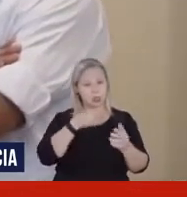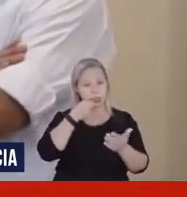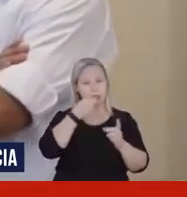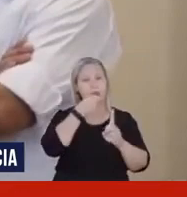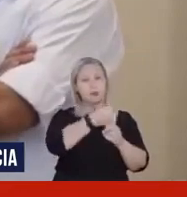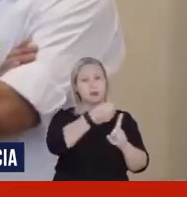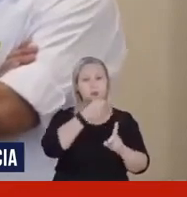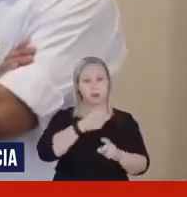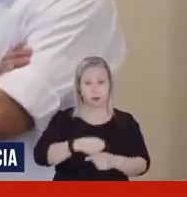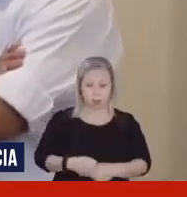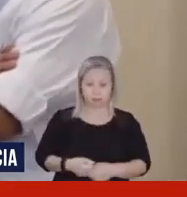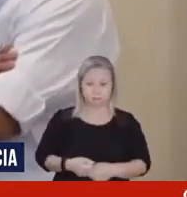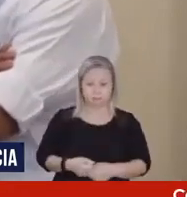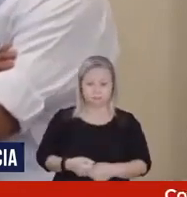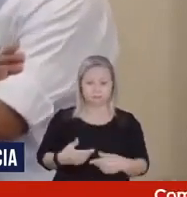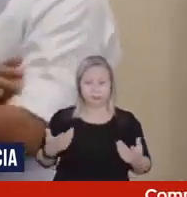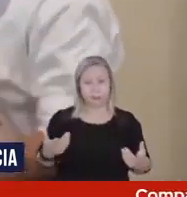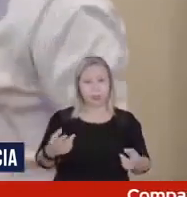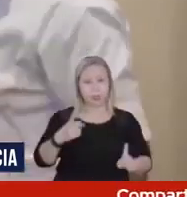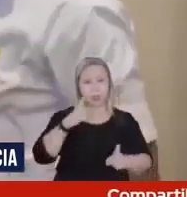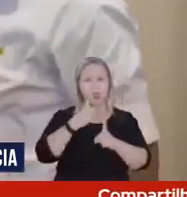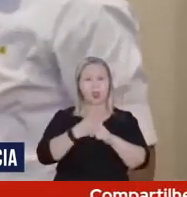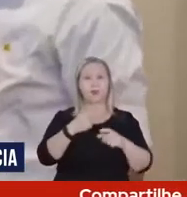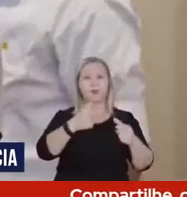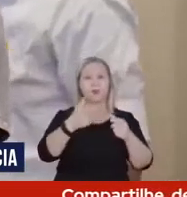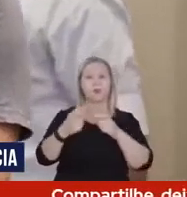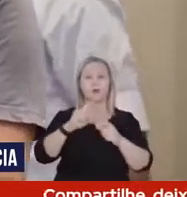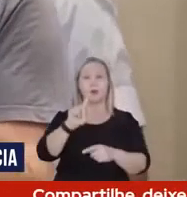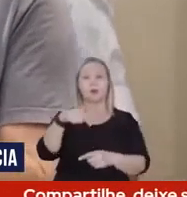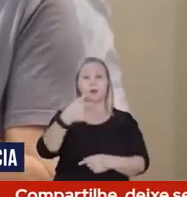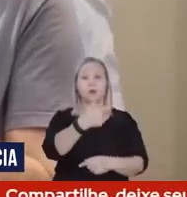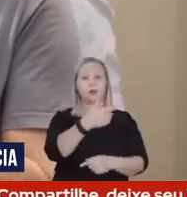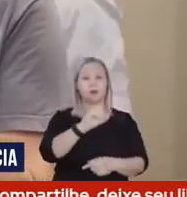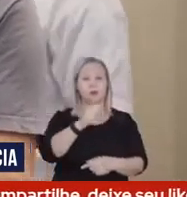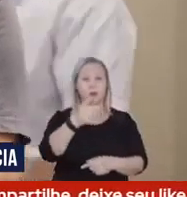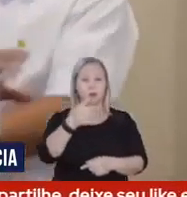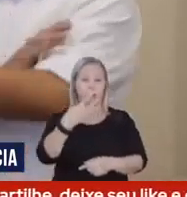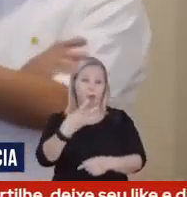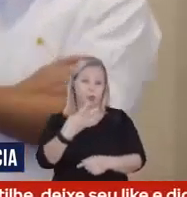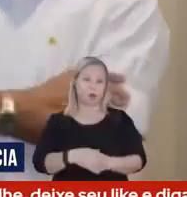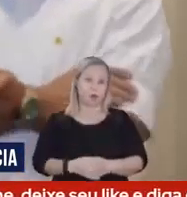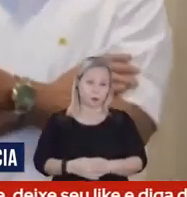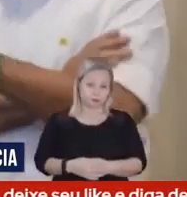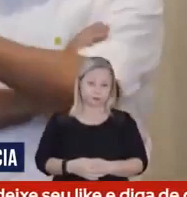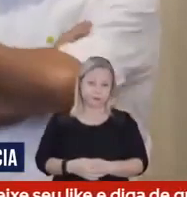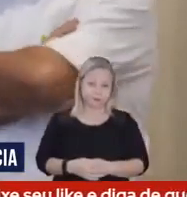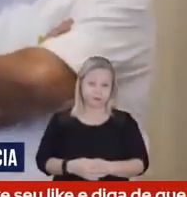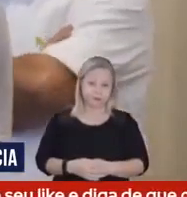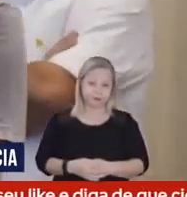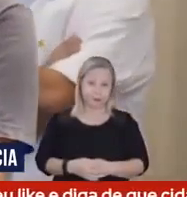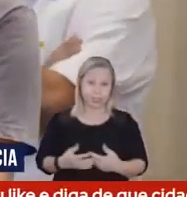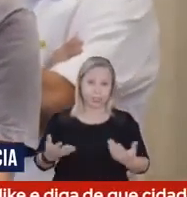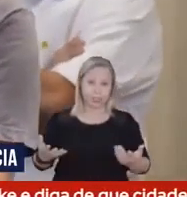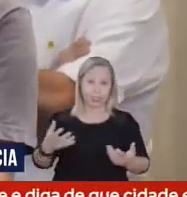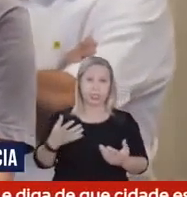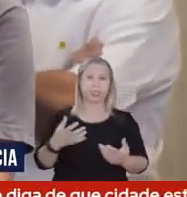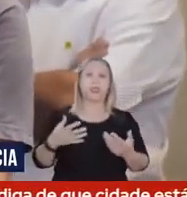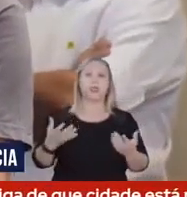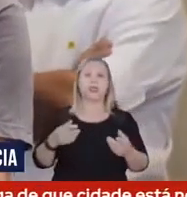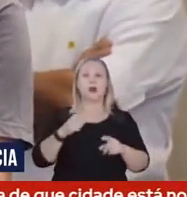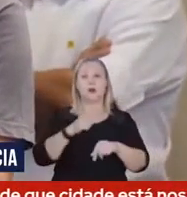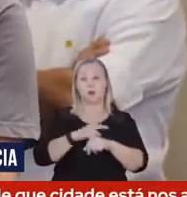que vem pós-2014, também faz sentido entender dessa forma, ou seja, quando a gente aumenta os